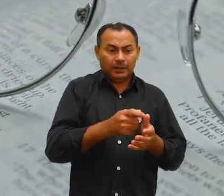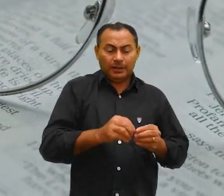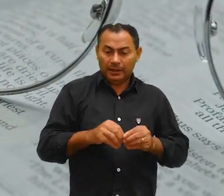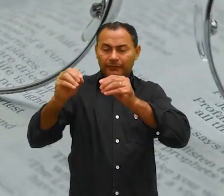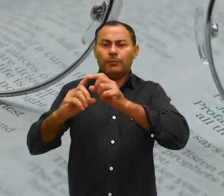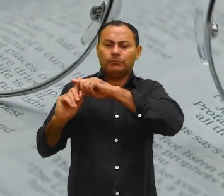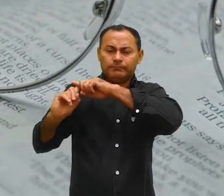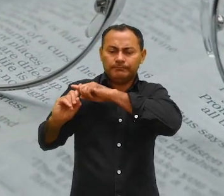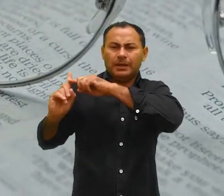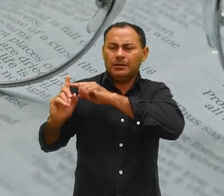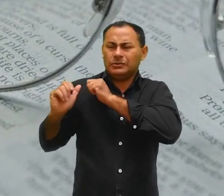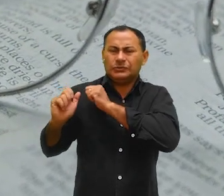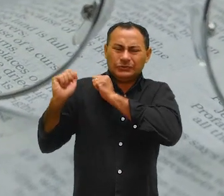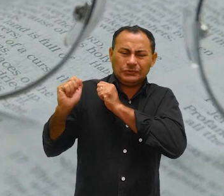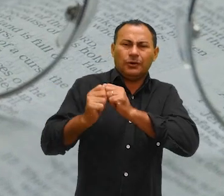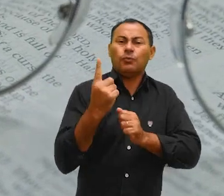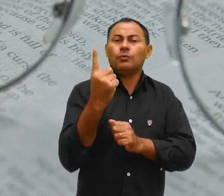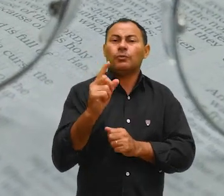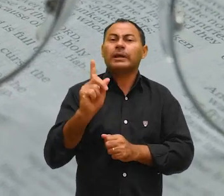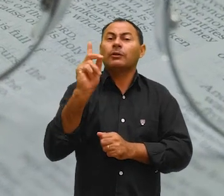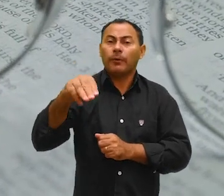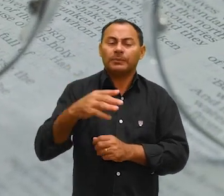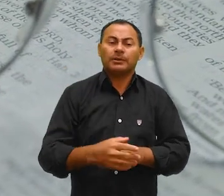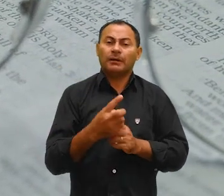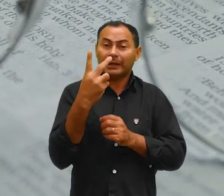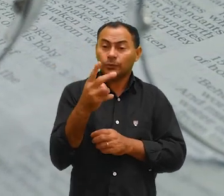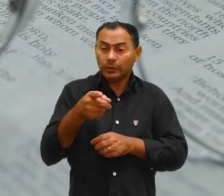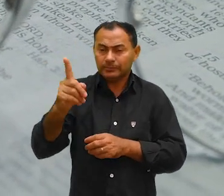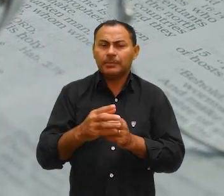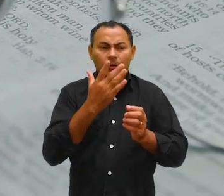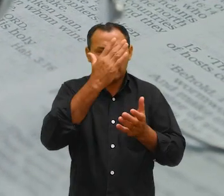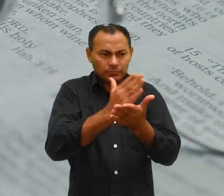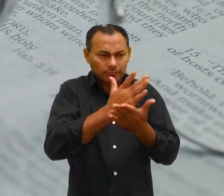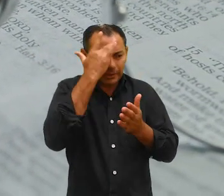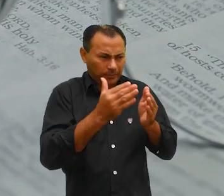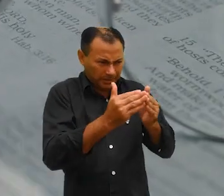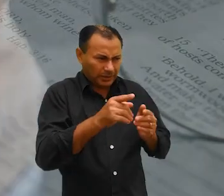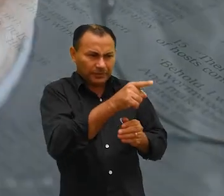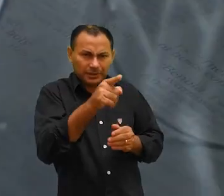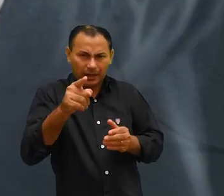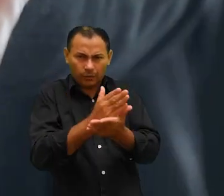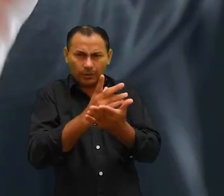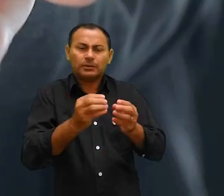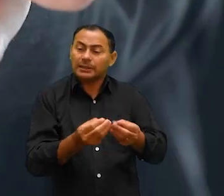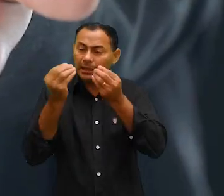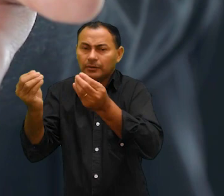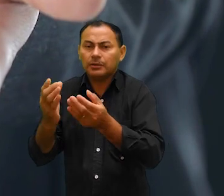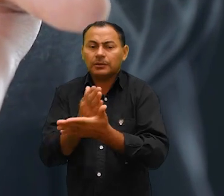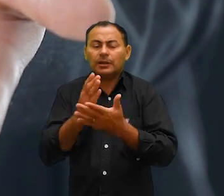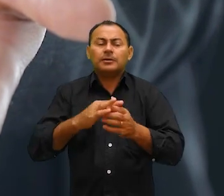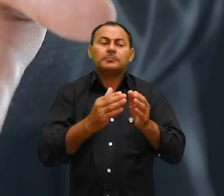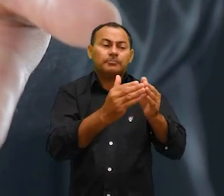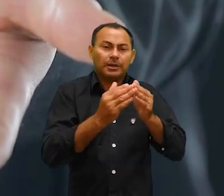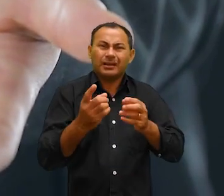você a carregar uma carga por uma milha, ande com ele 2. E se alguém pedir alguma coisa a vocês, deem. Se alguém quiser